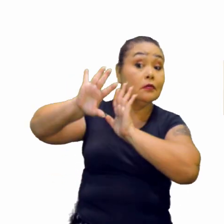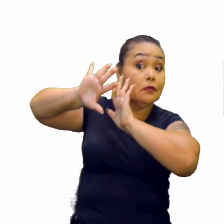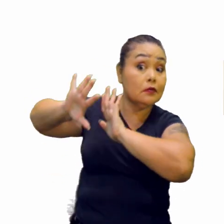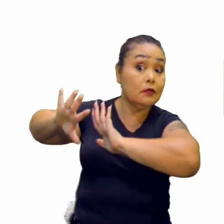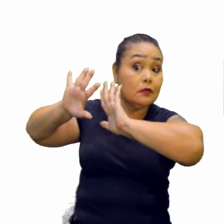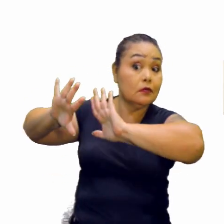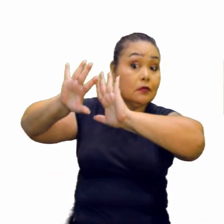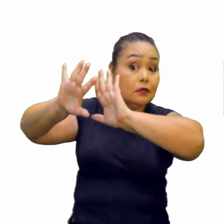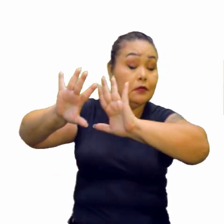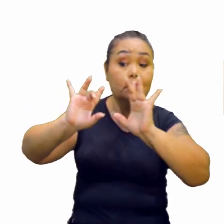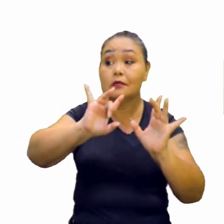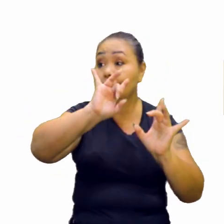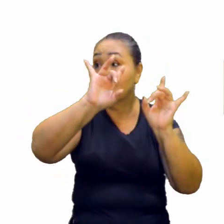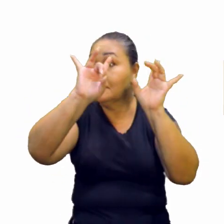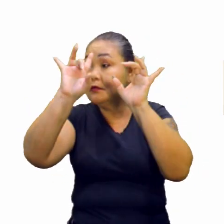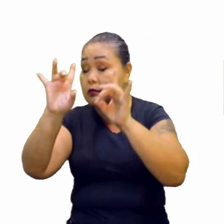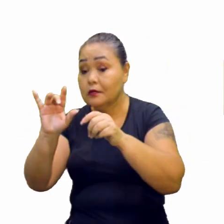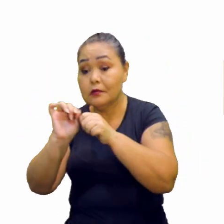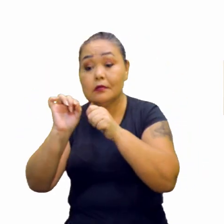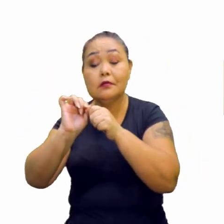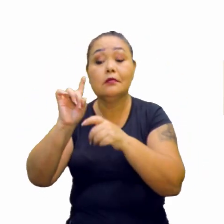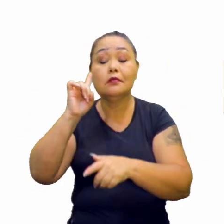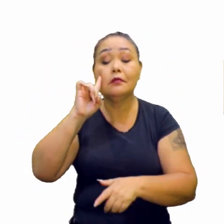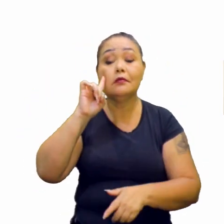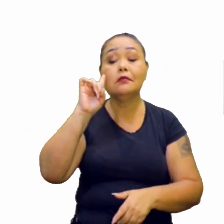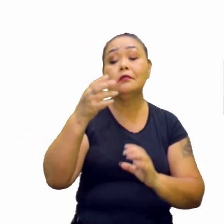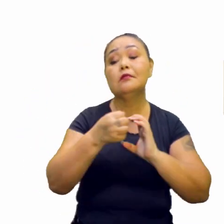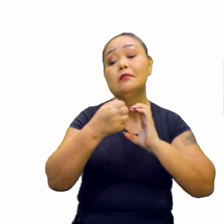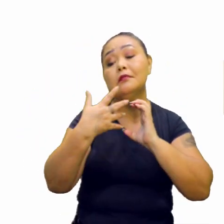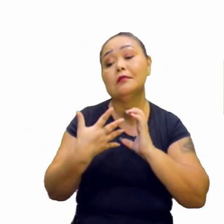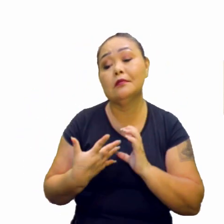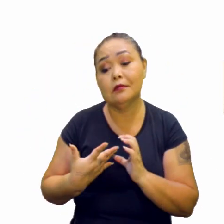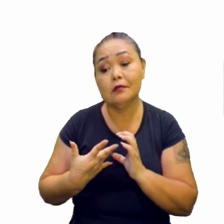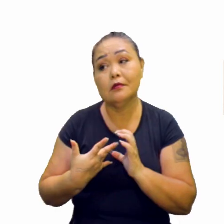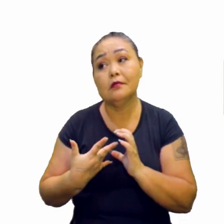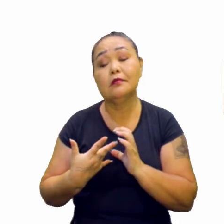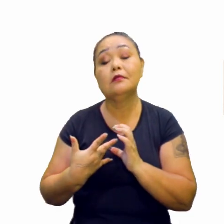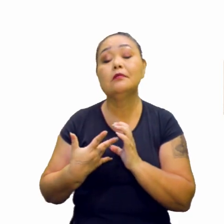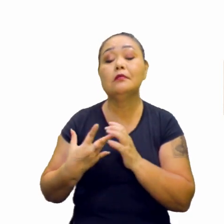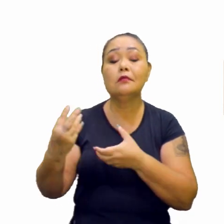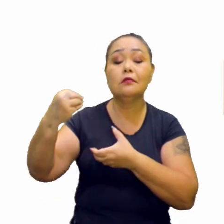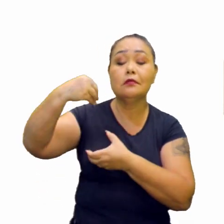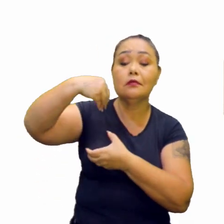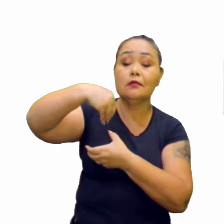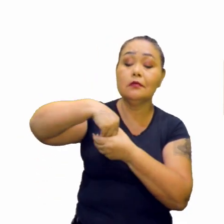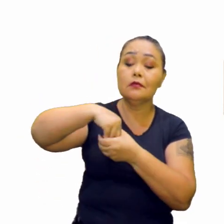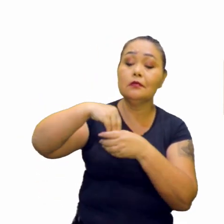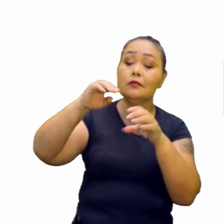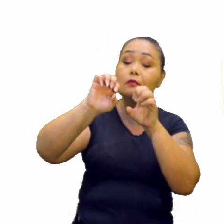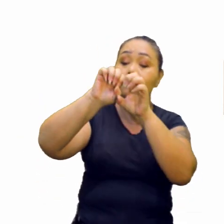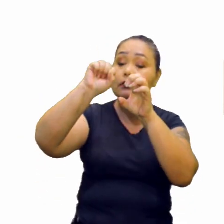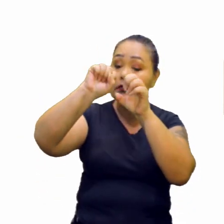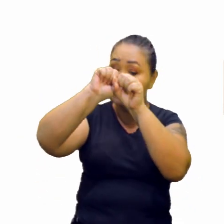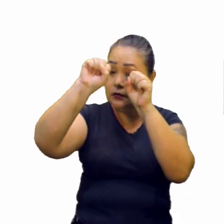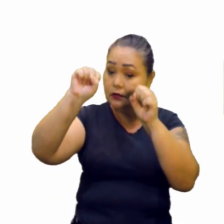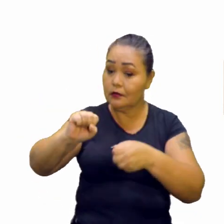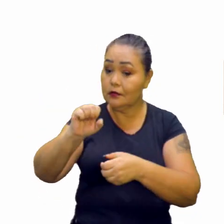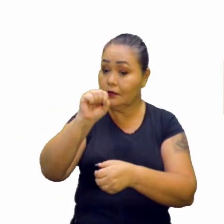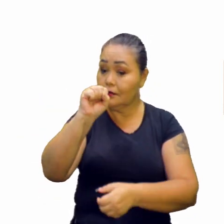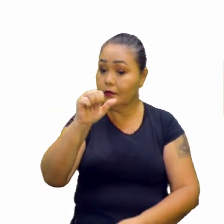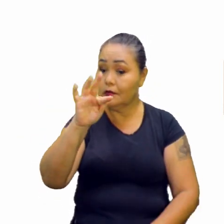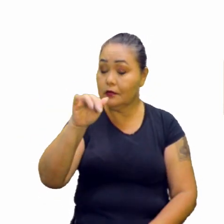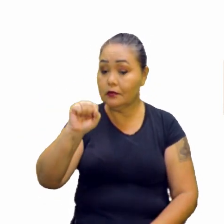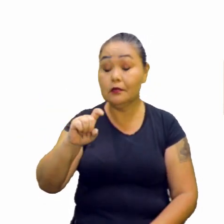quê? Uma característica dentro desse sistema SAFs, que vai dar o quê?